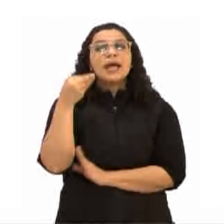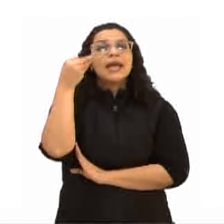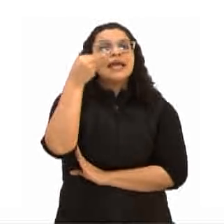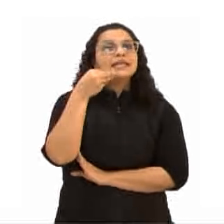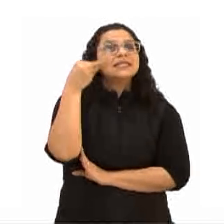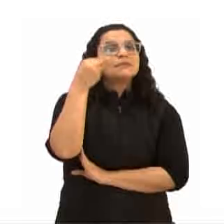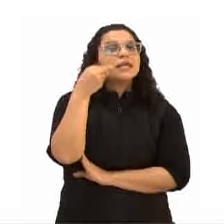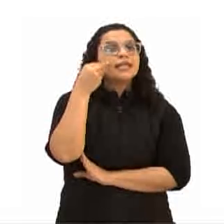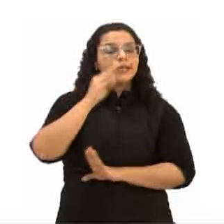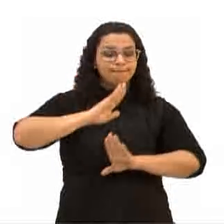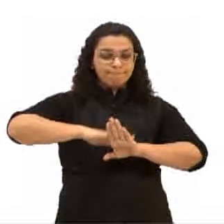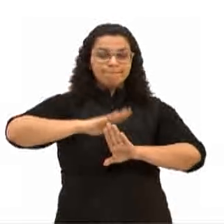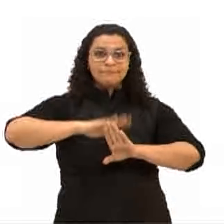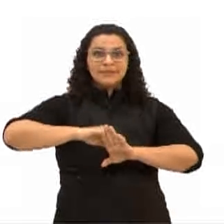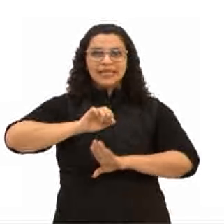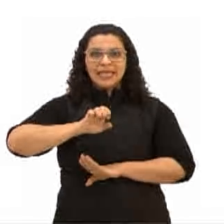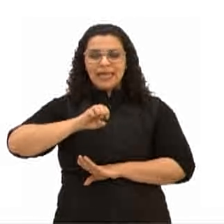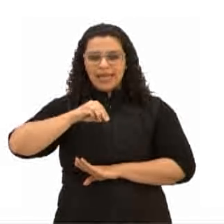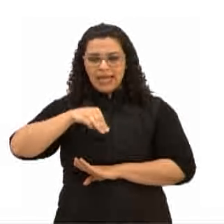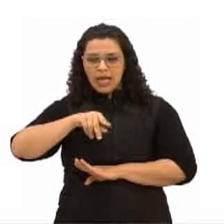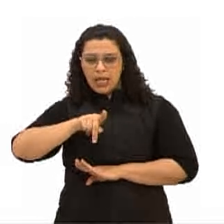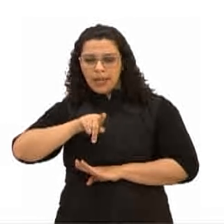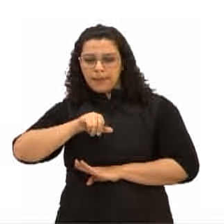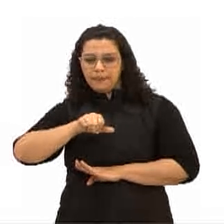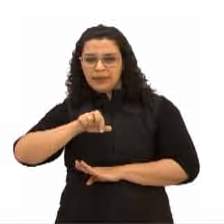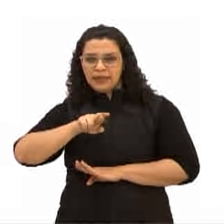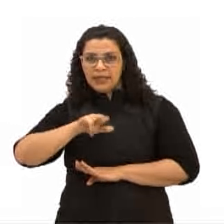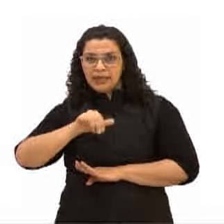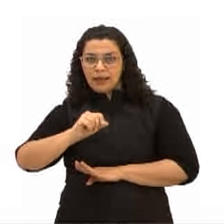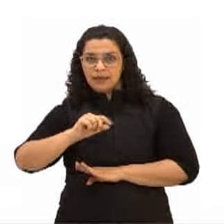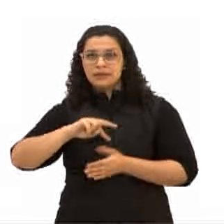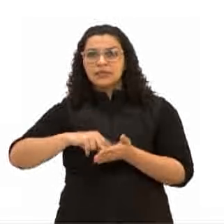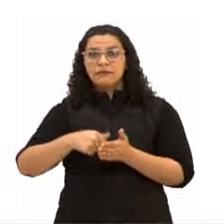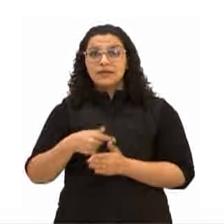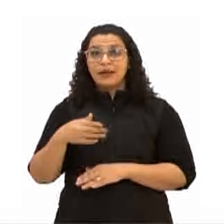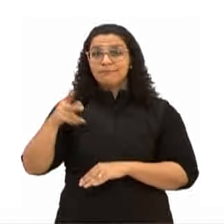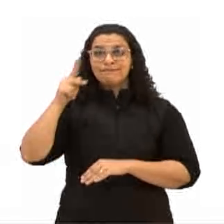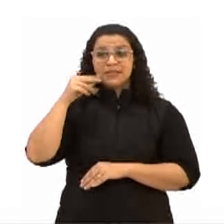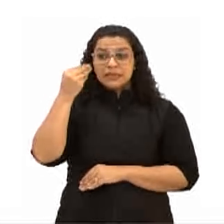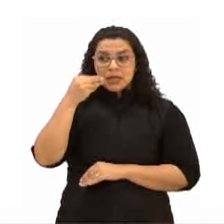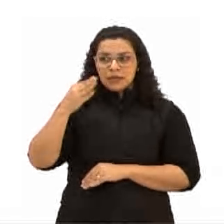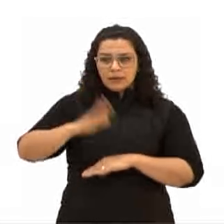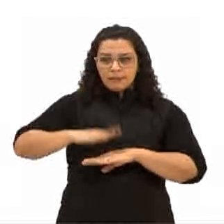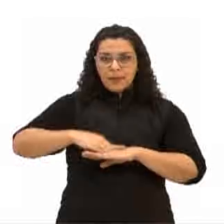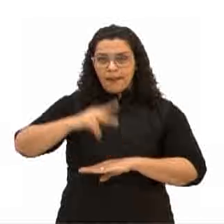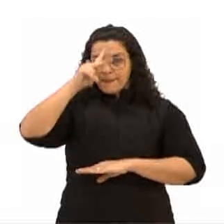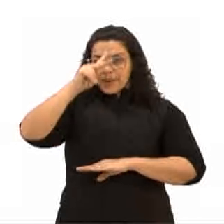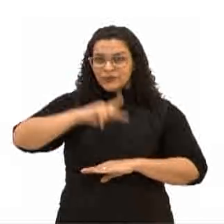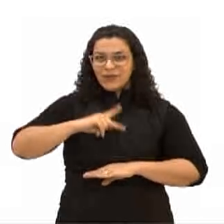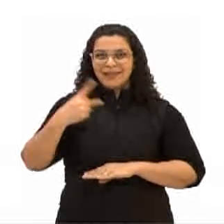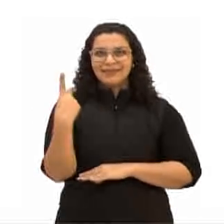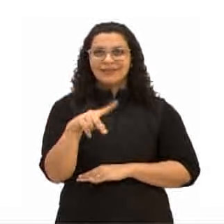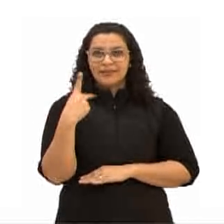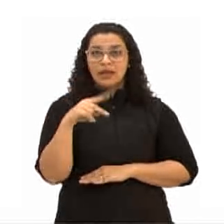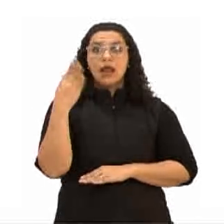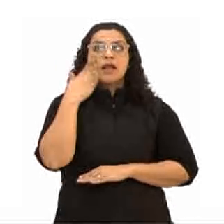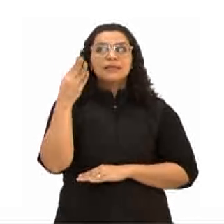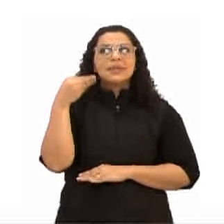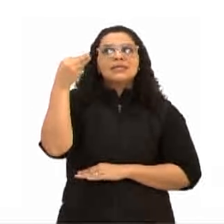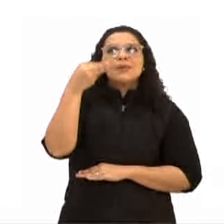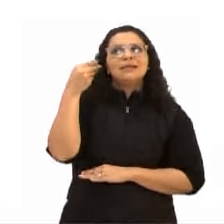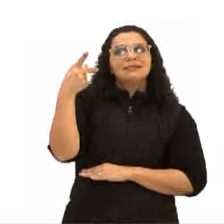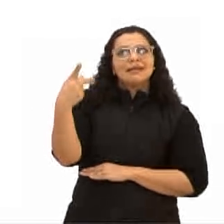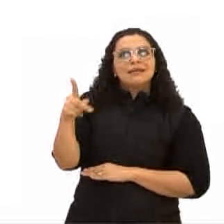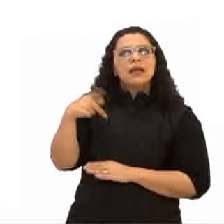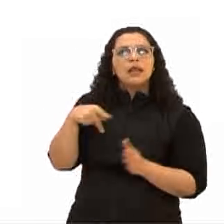experiência empírica, ou seja, uma experiência de vida. Como que eu sei que é uma experiência de vida? Porque pela